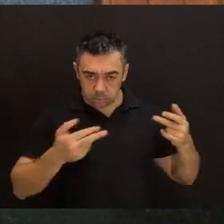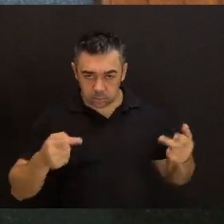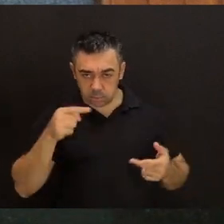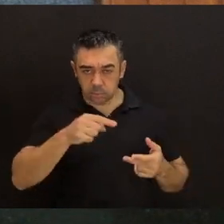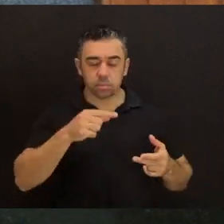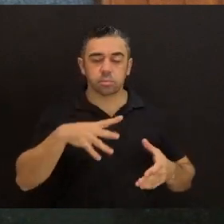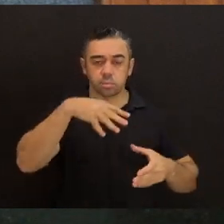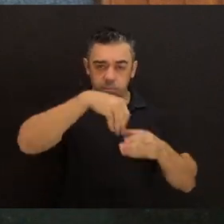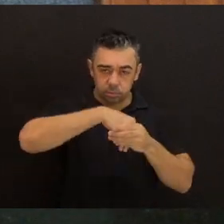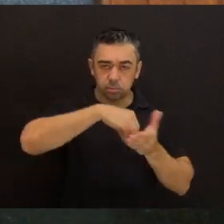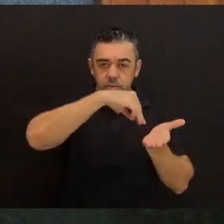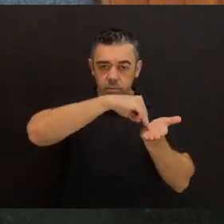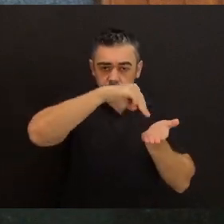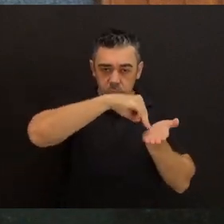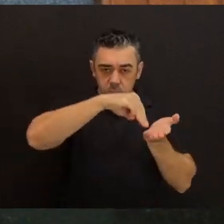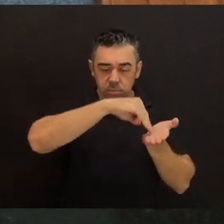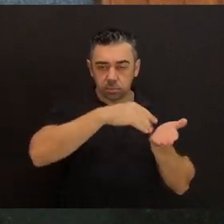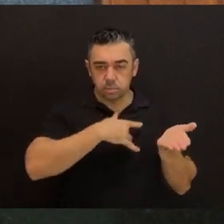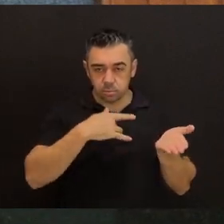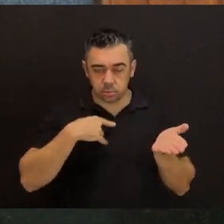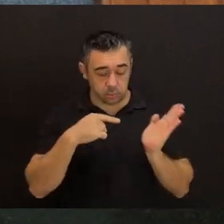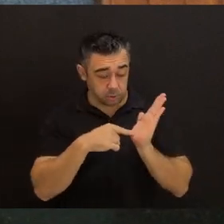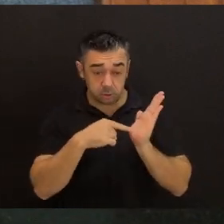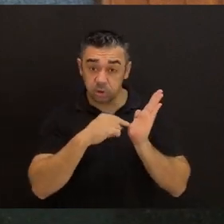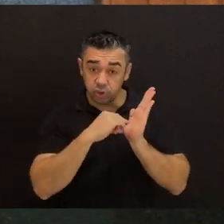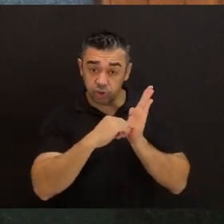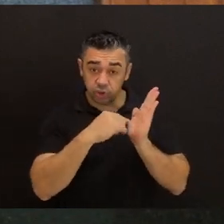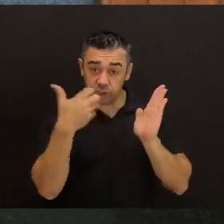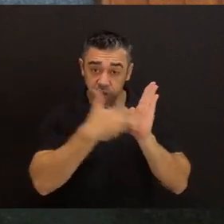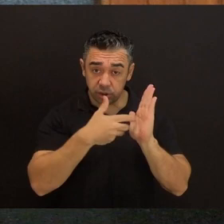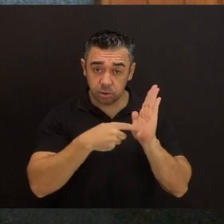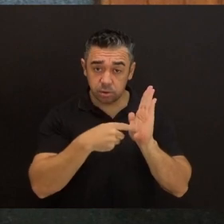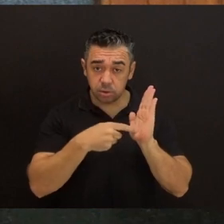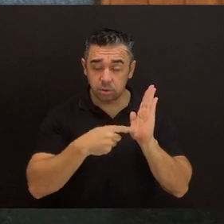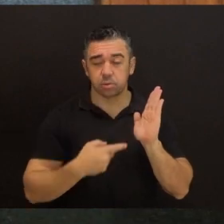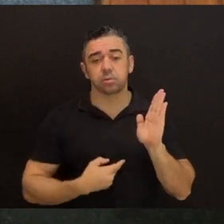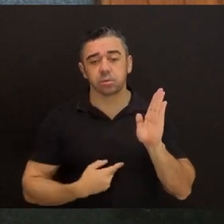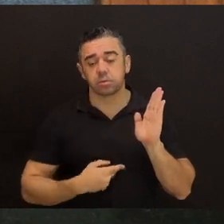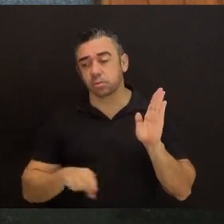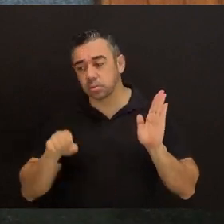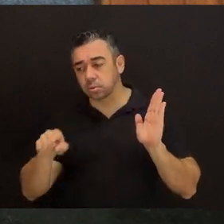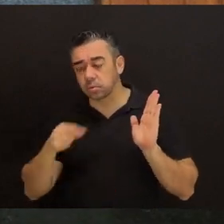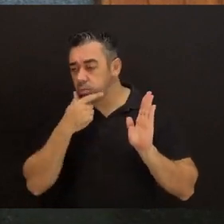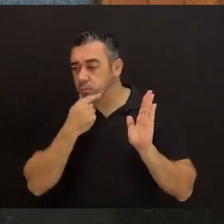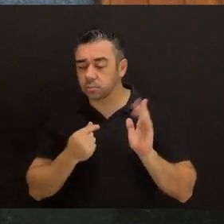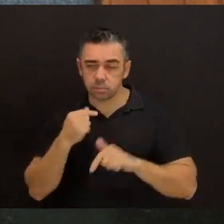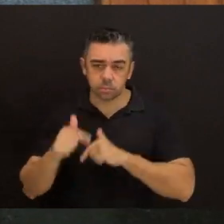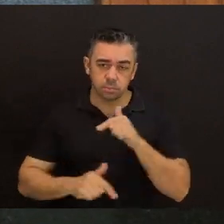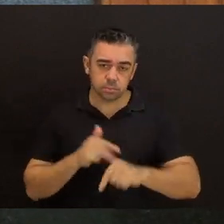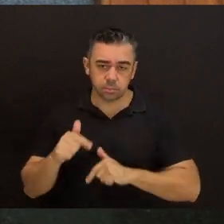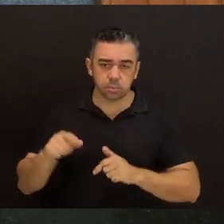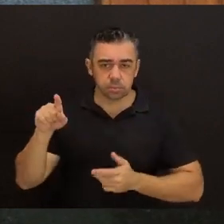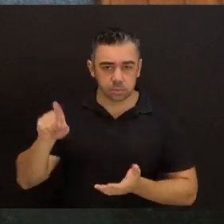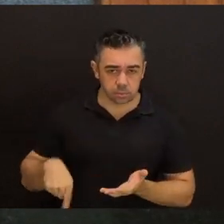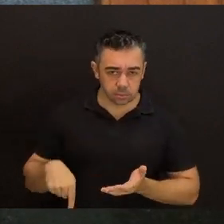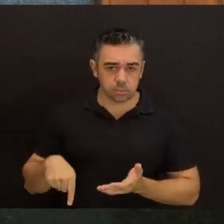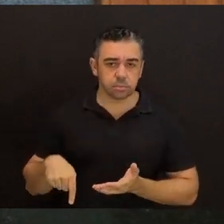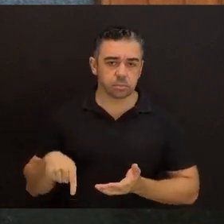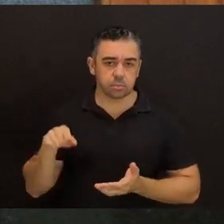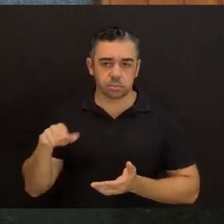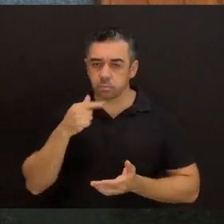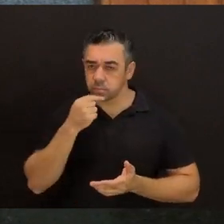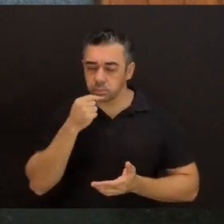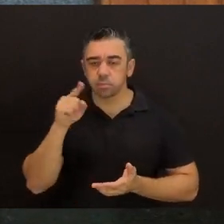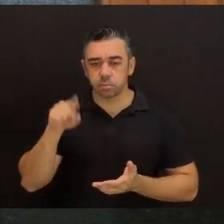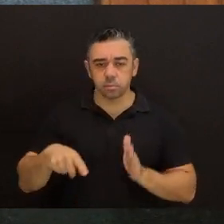Municipal de Saúde etiquetas do patrimônio da Secretaria Municipal de Saúde e que essa pessoa esse servidor ele é da